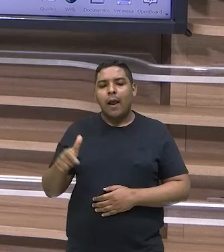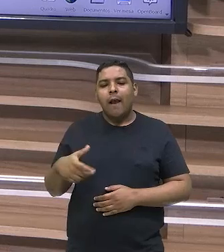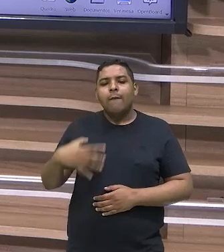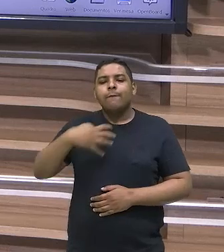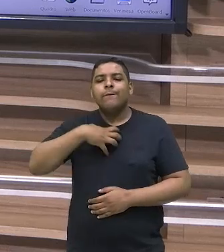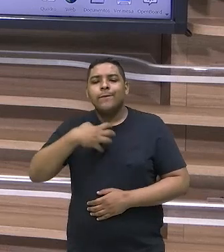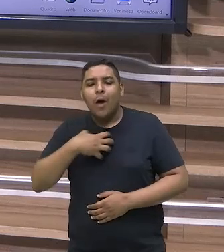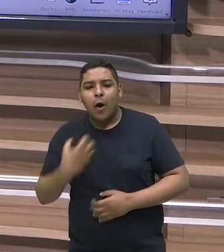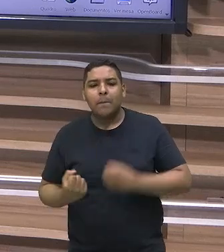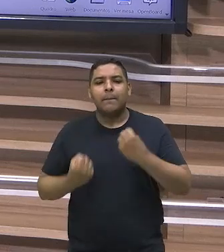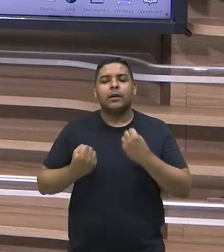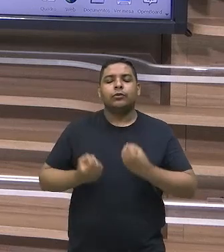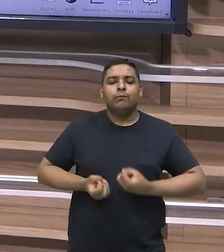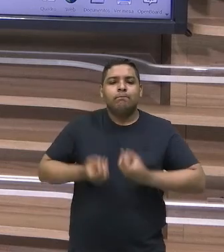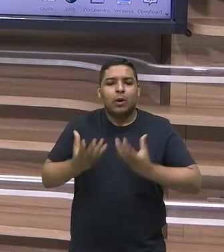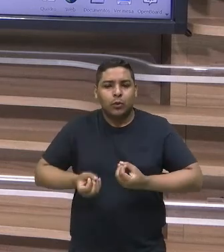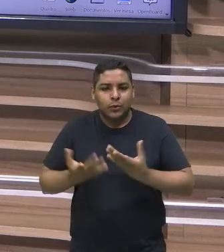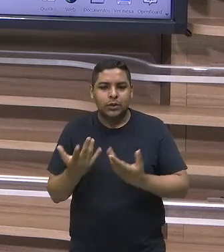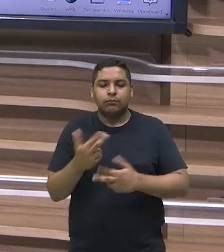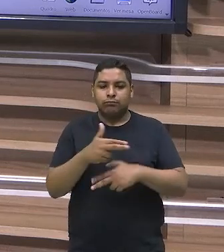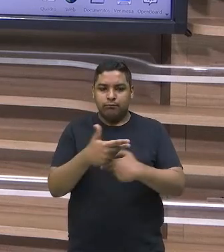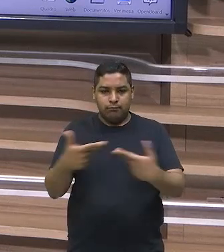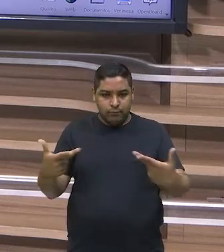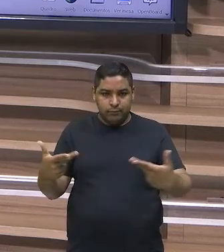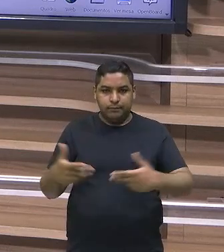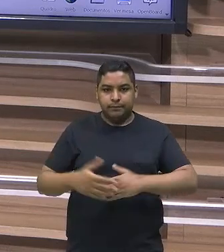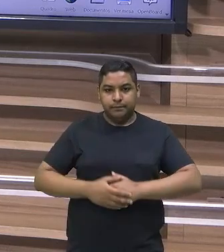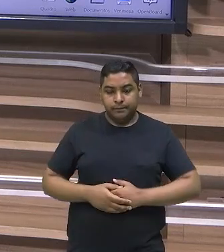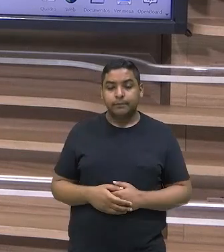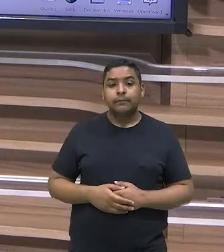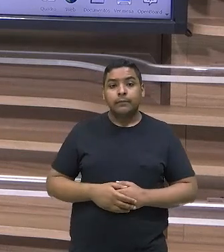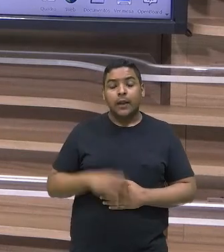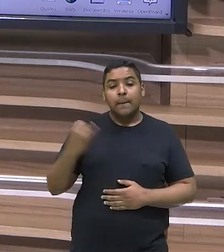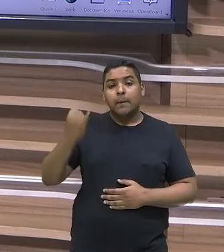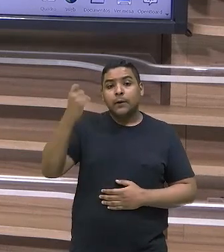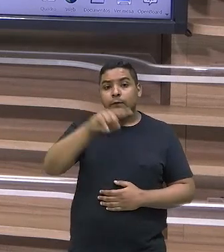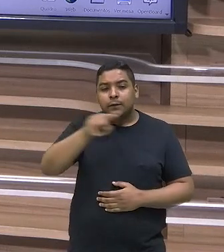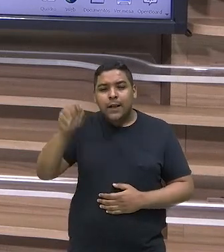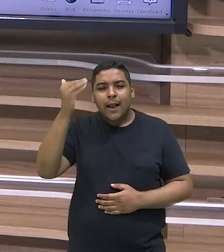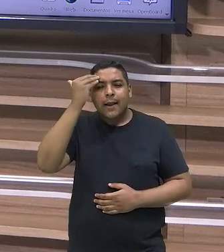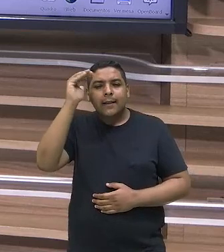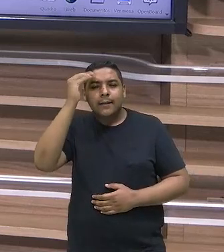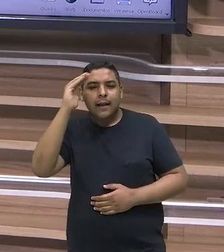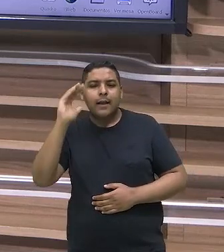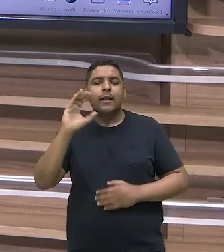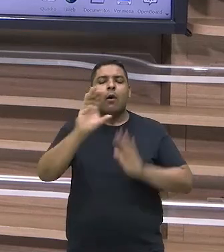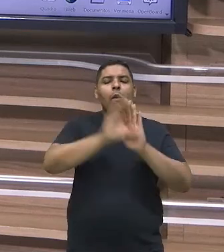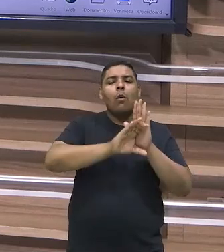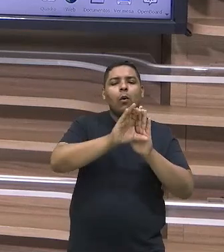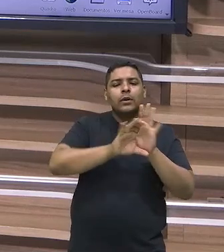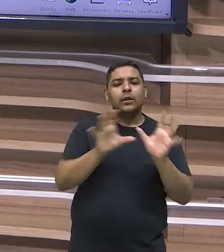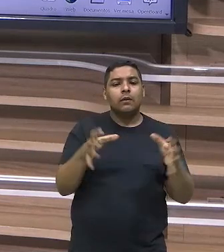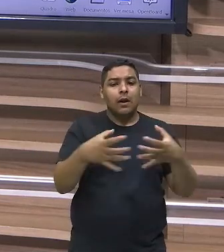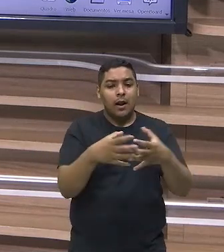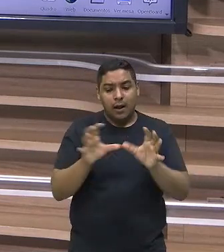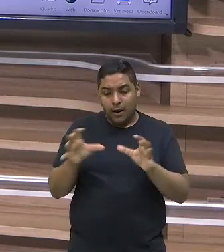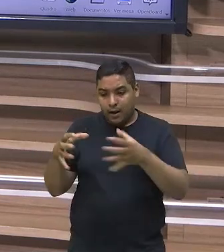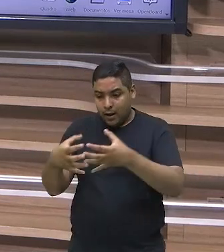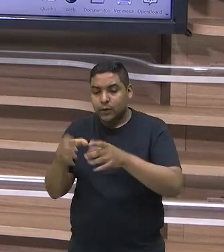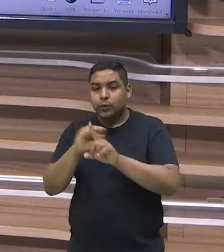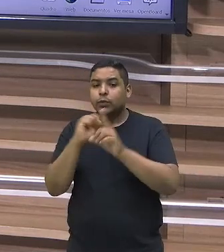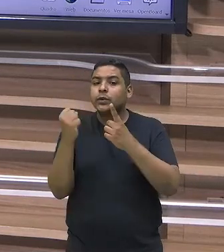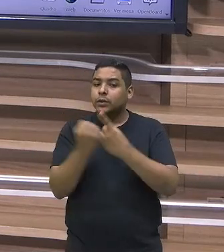muito importante que você entenda os conceitos de classes sociais neste